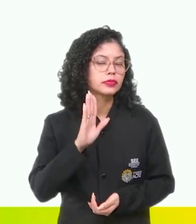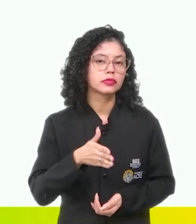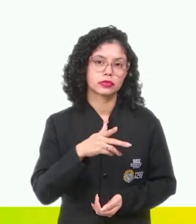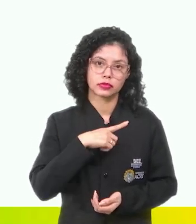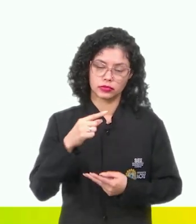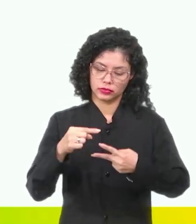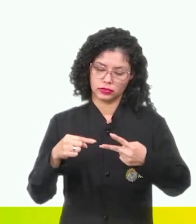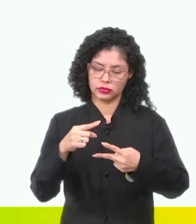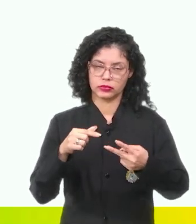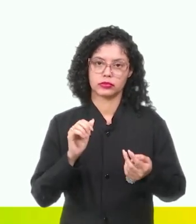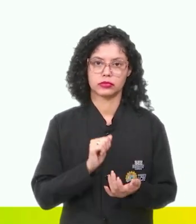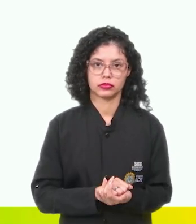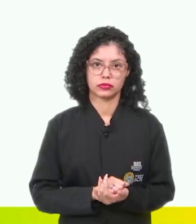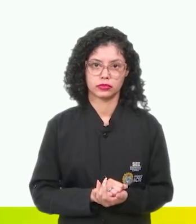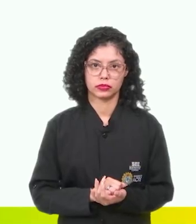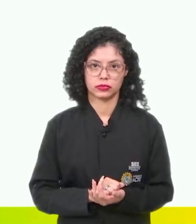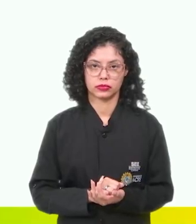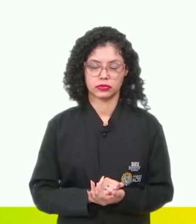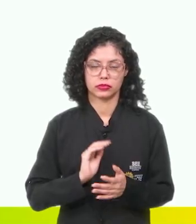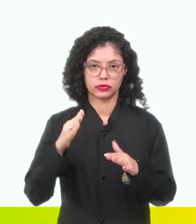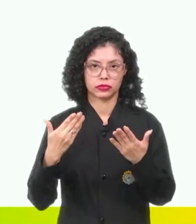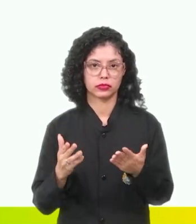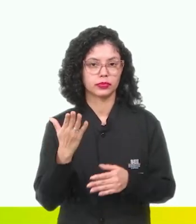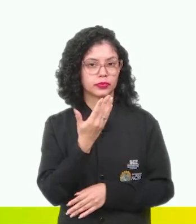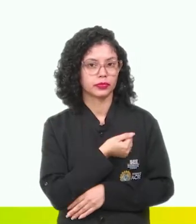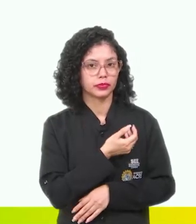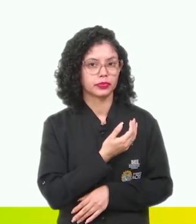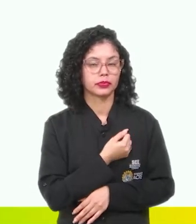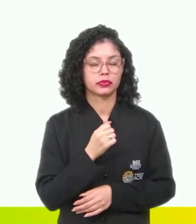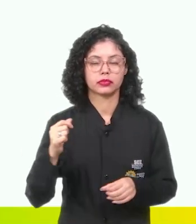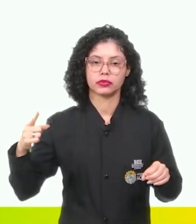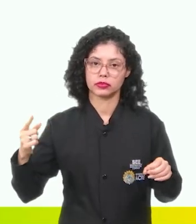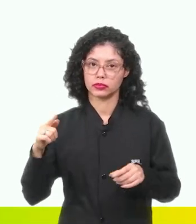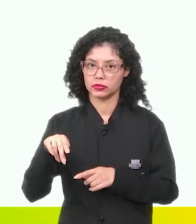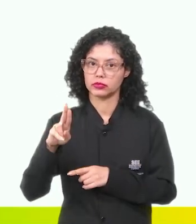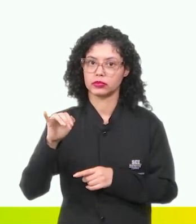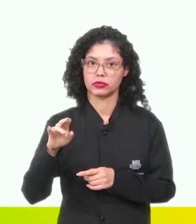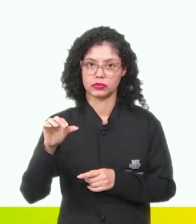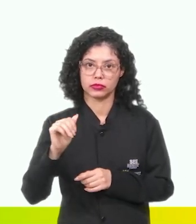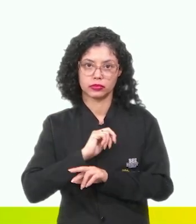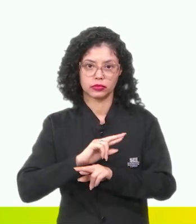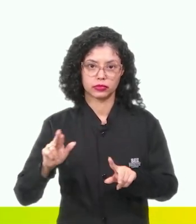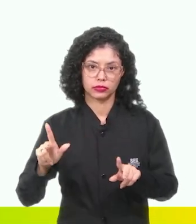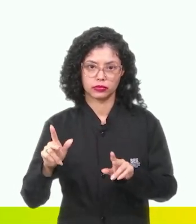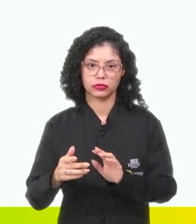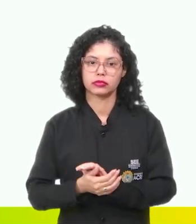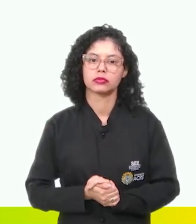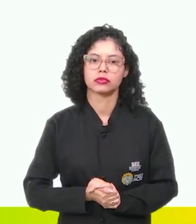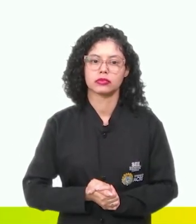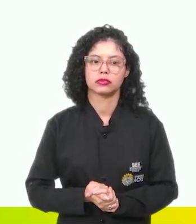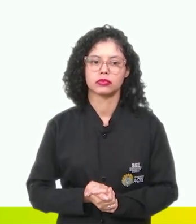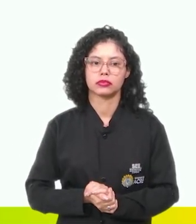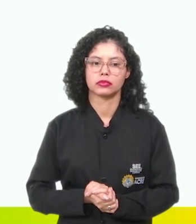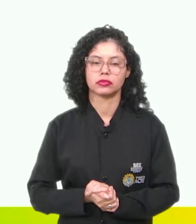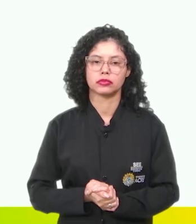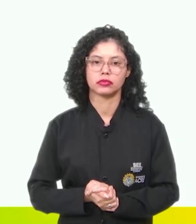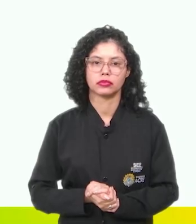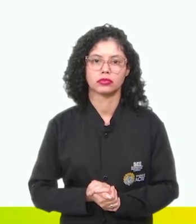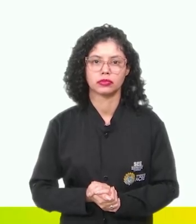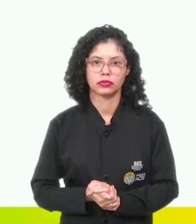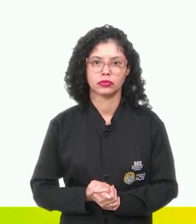duas perguntas. Qual é o número de gametas possíveis, diferentes por ele produzido, tá